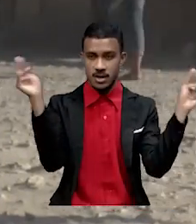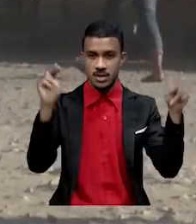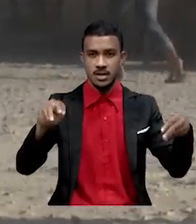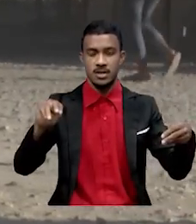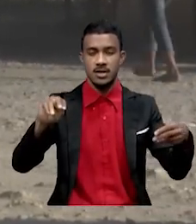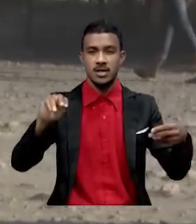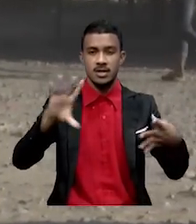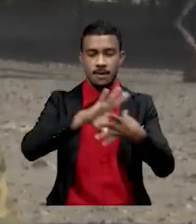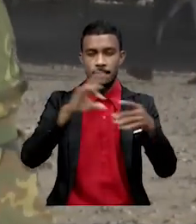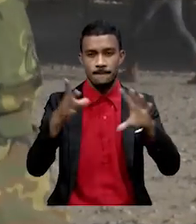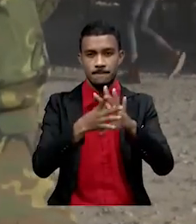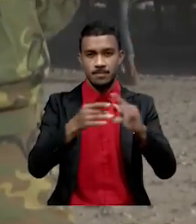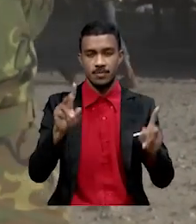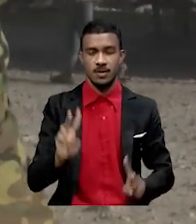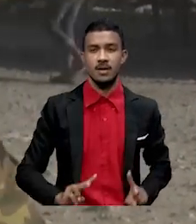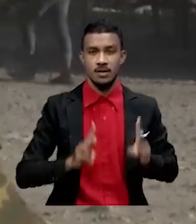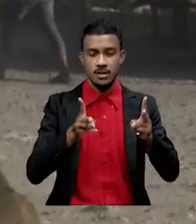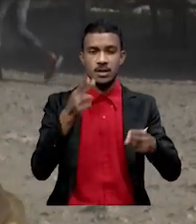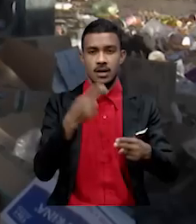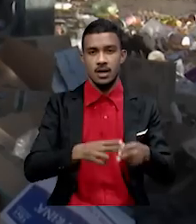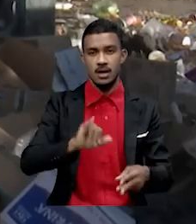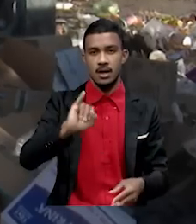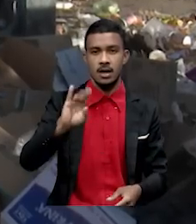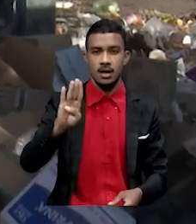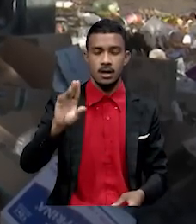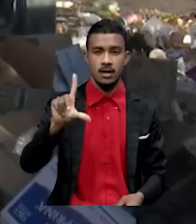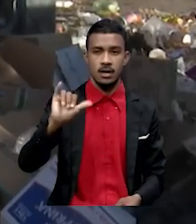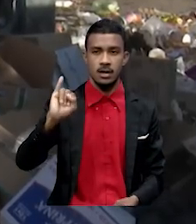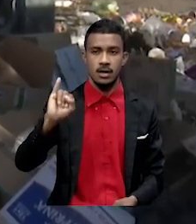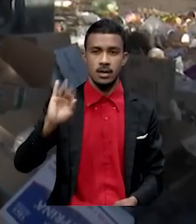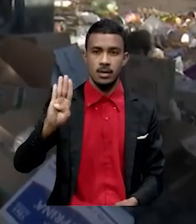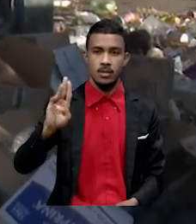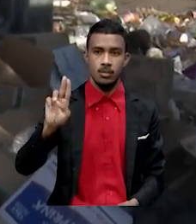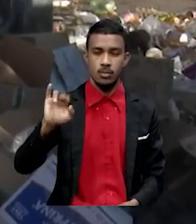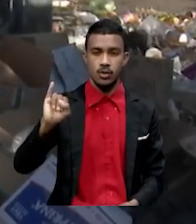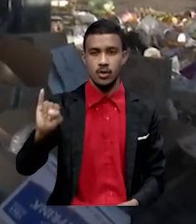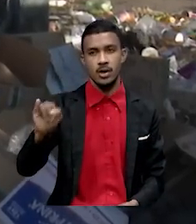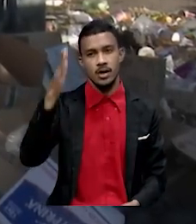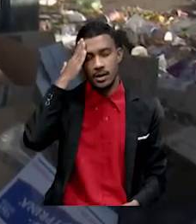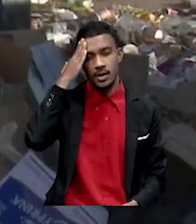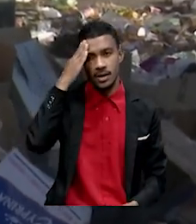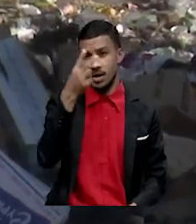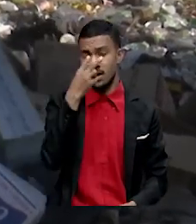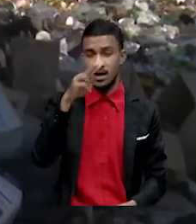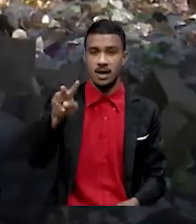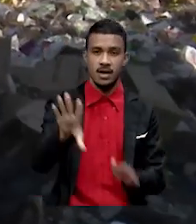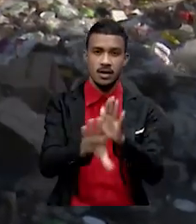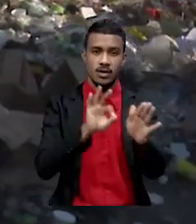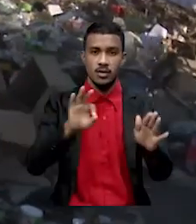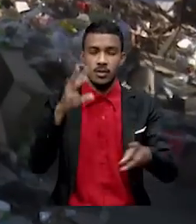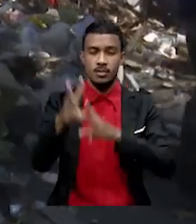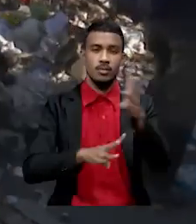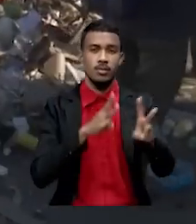combate nian. Ilibui Carlele compreende, no até que reta nona, mundo fun idane